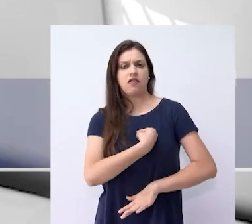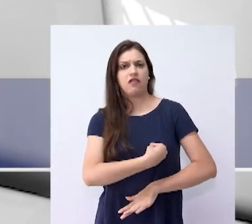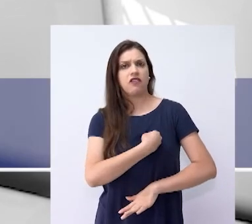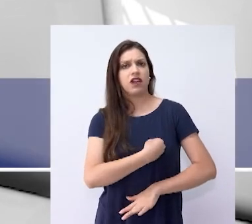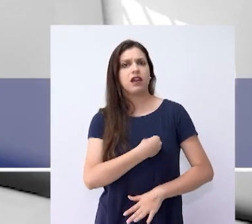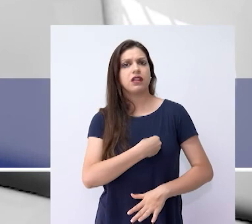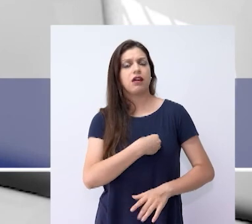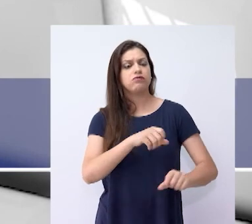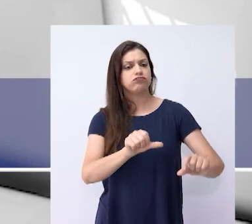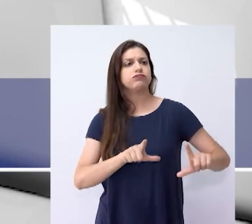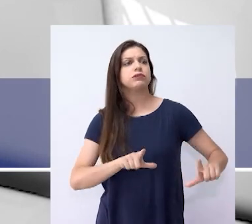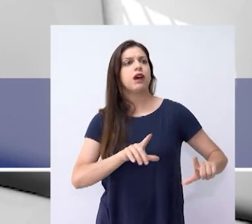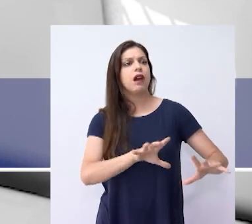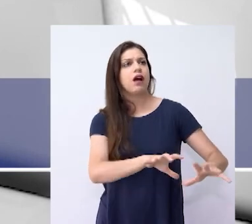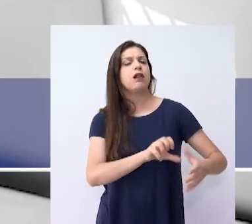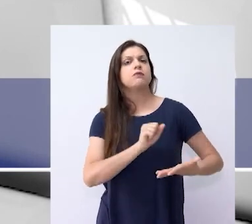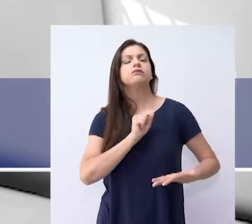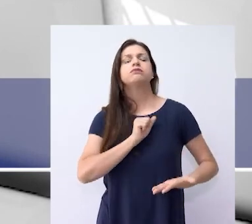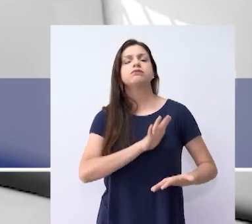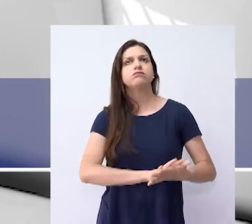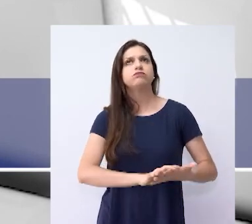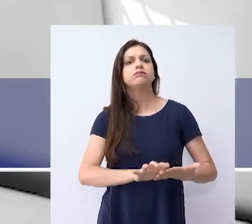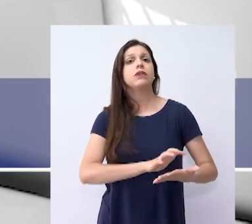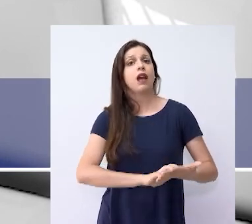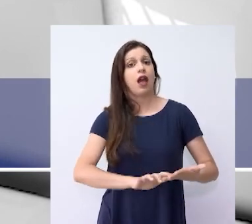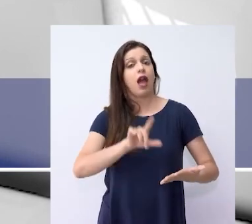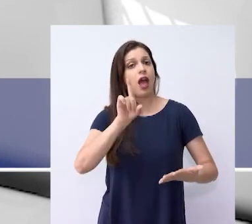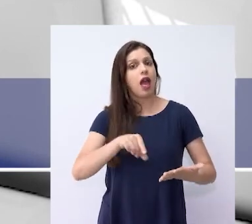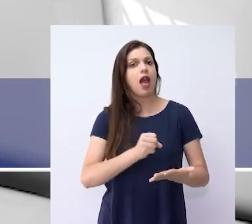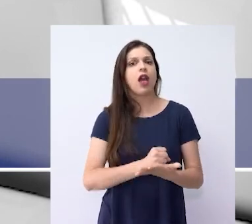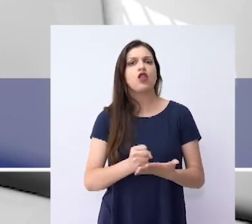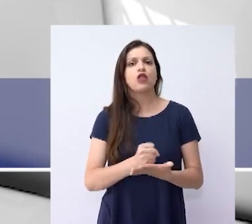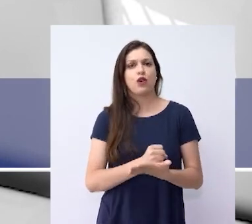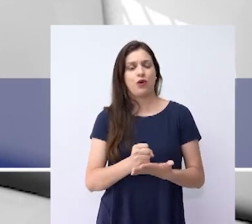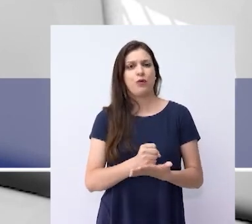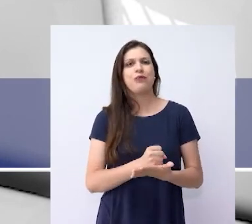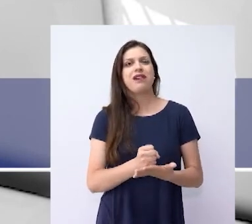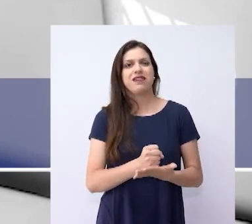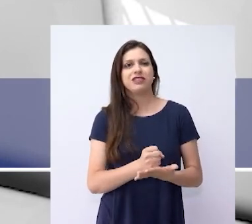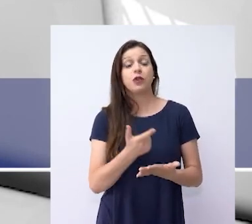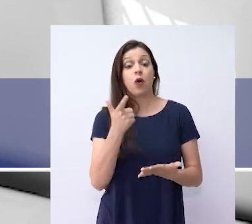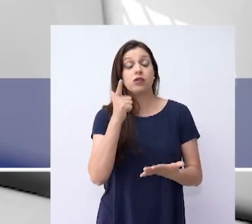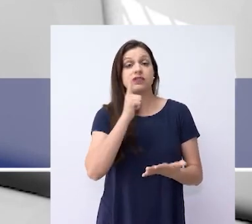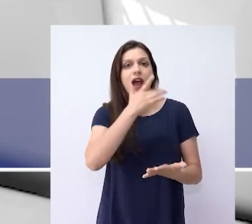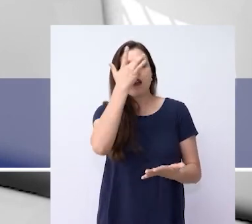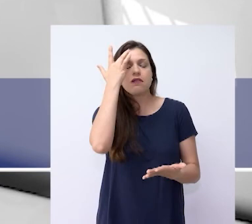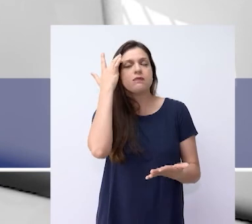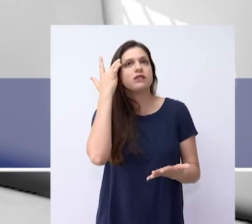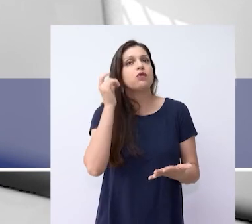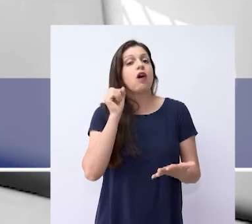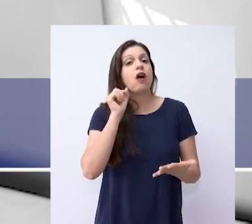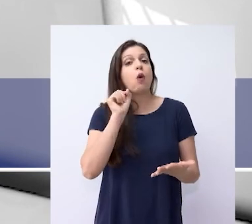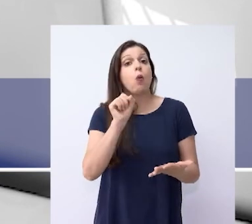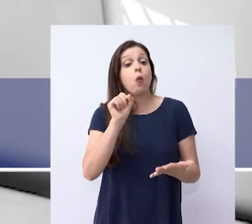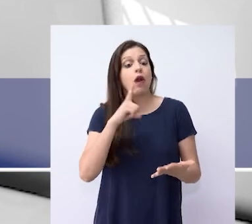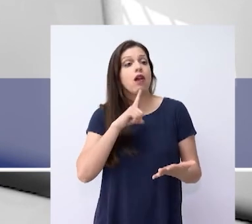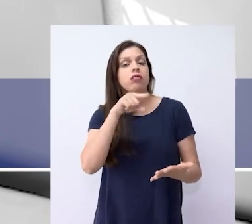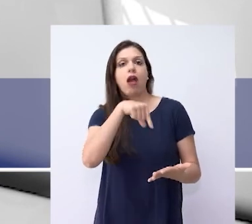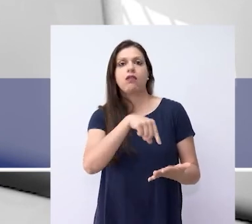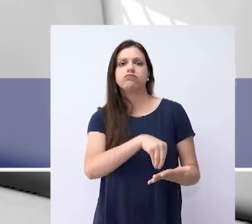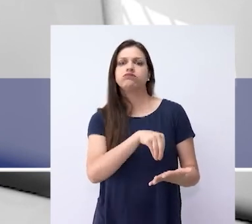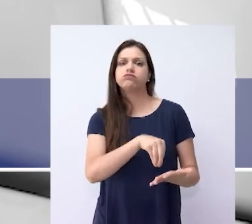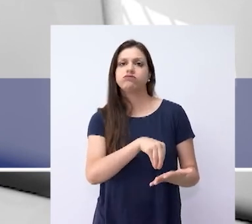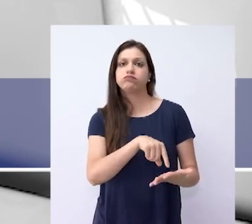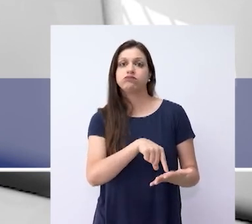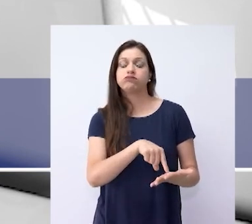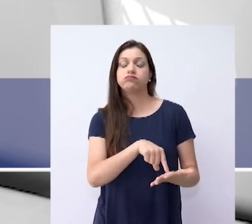para conduzir suas vidas. E um documento em braille vai tornar